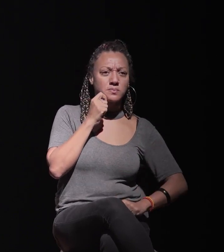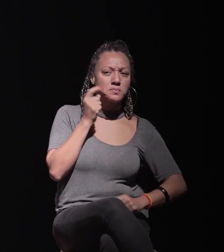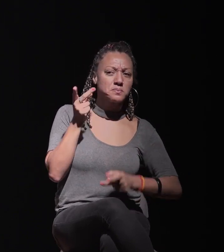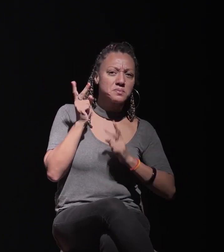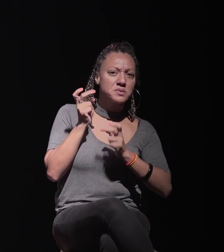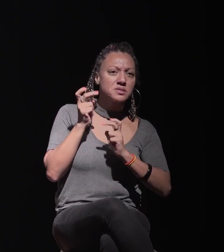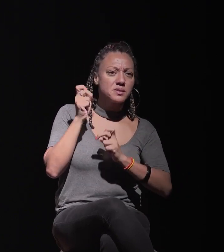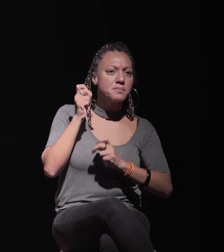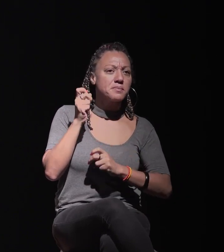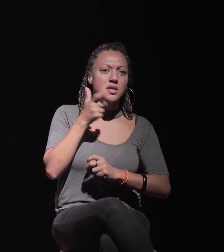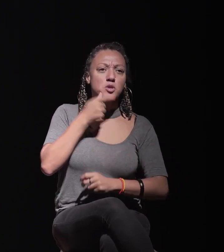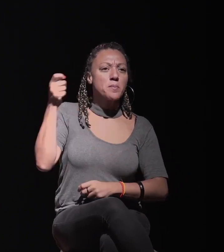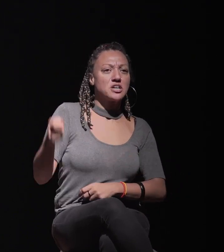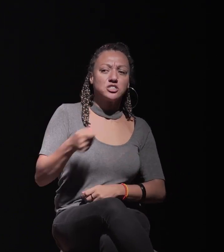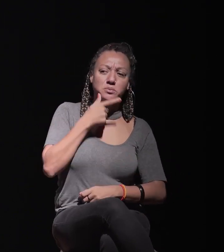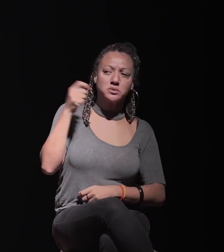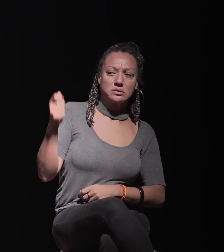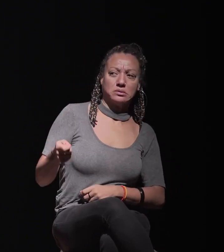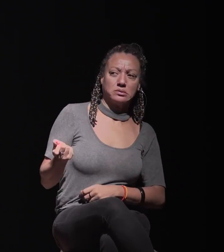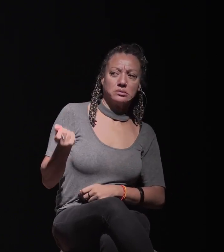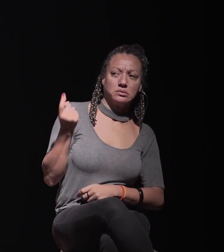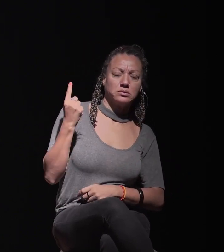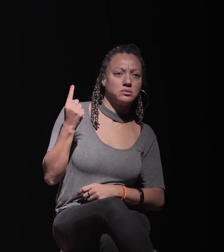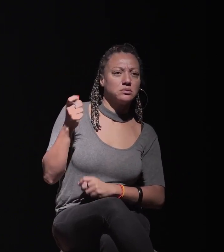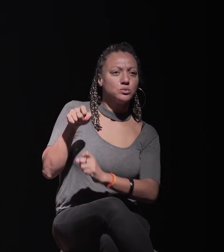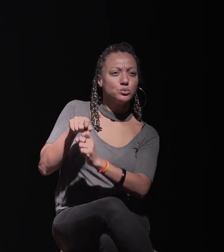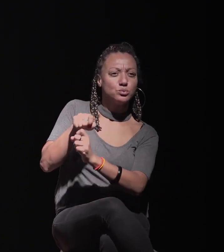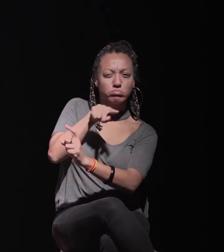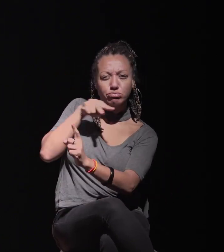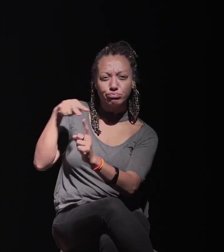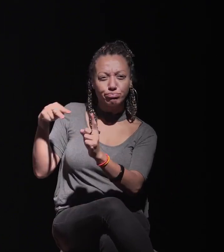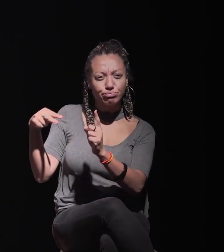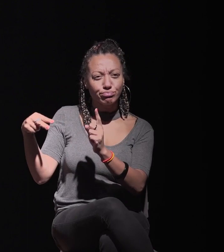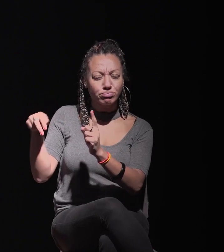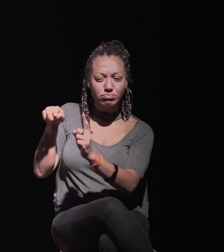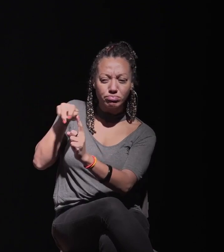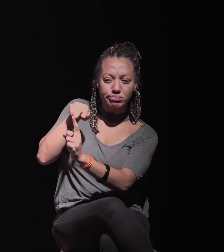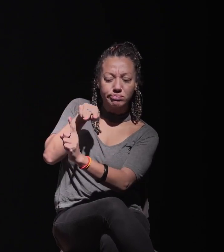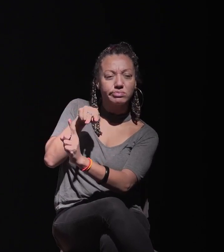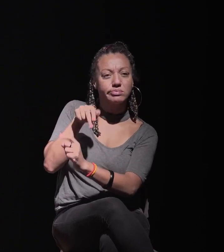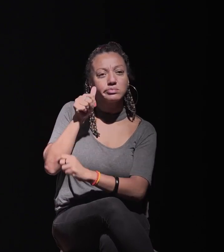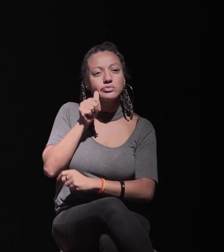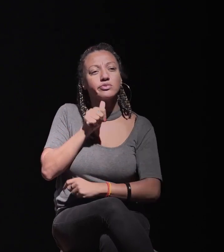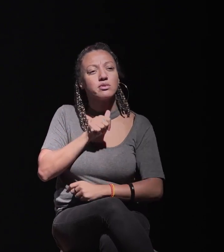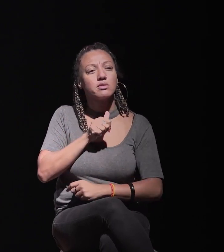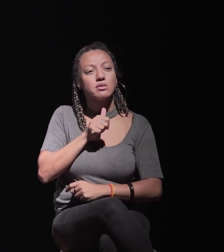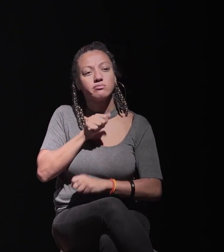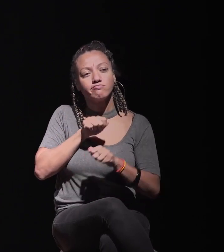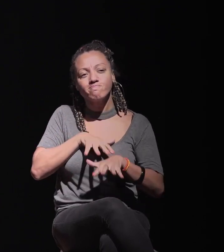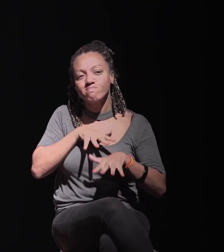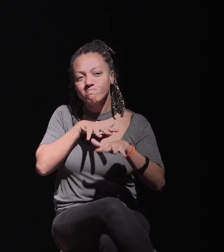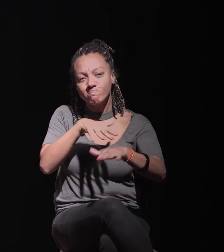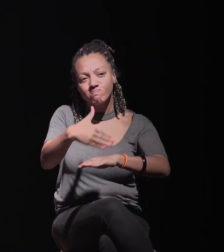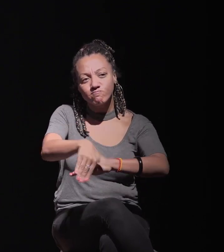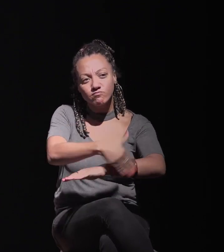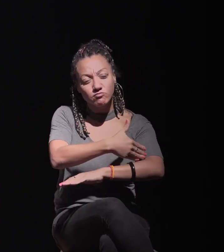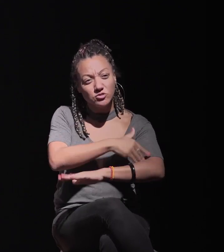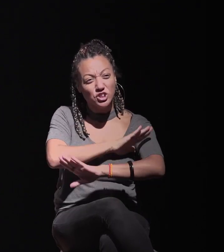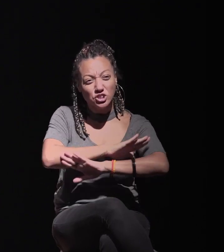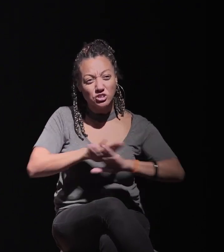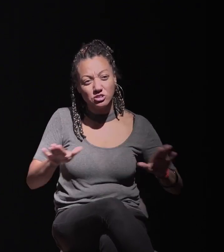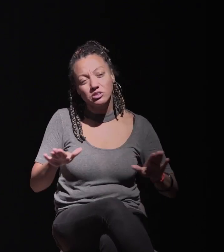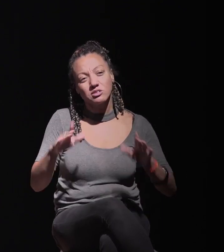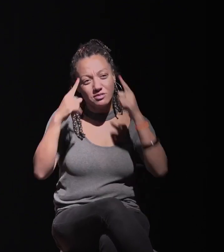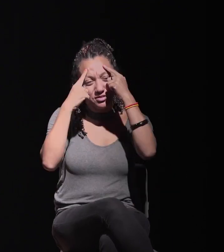muitos lugares e com muitos pontos de vista. As mulheres têm tomado as ruas para reivindicar o fim da violência